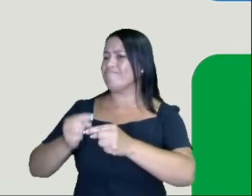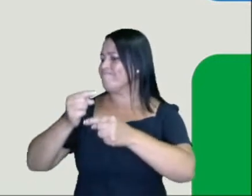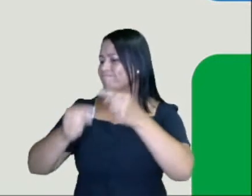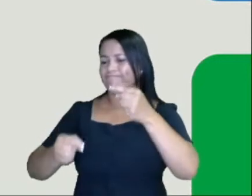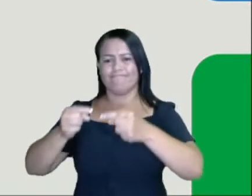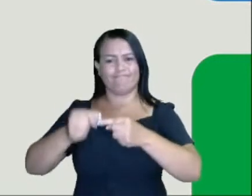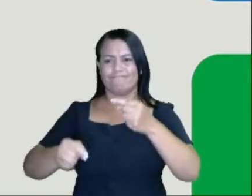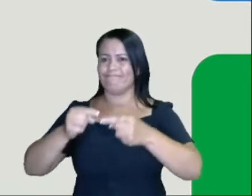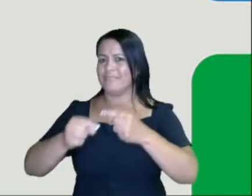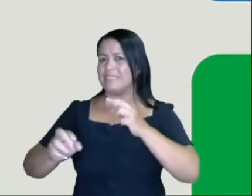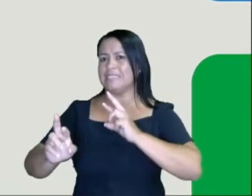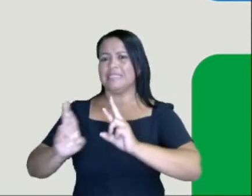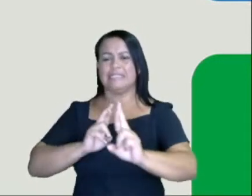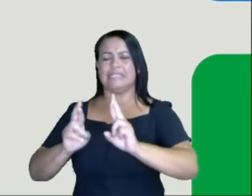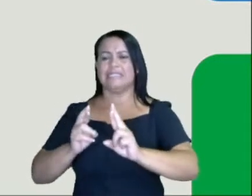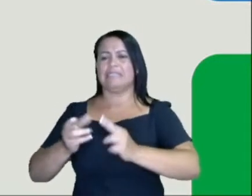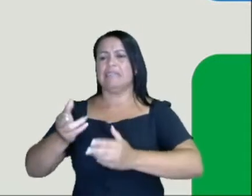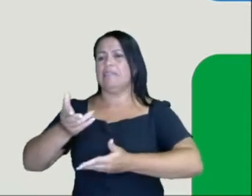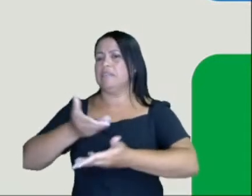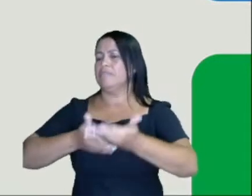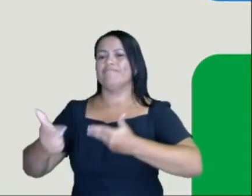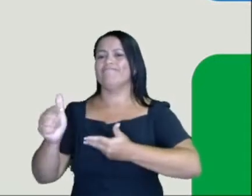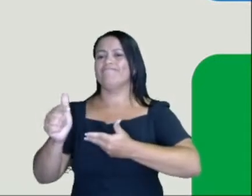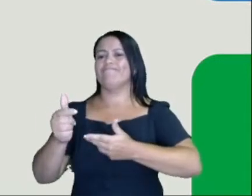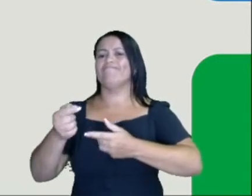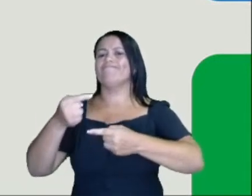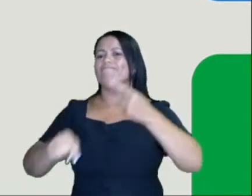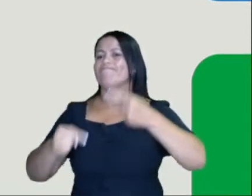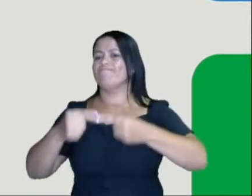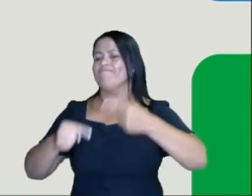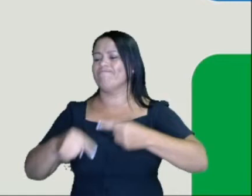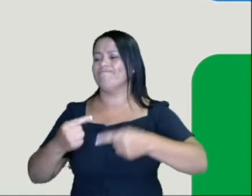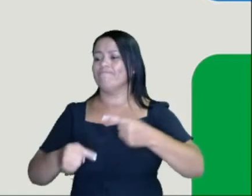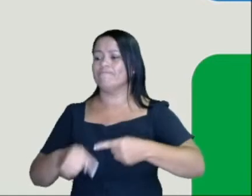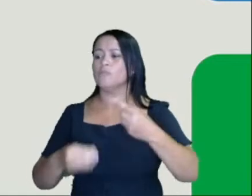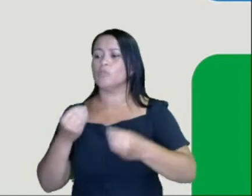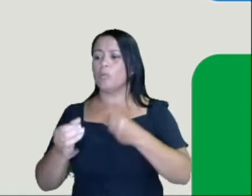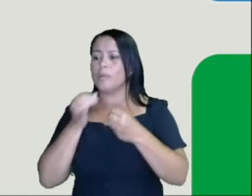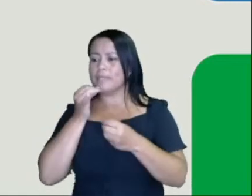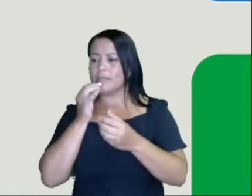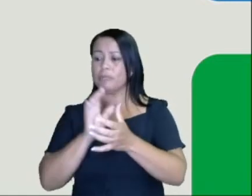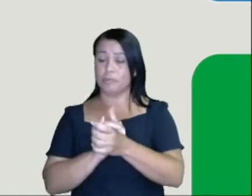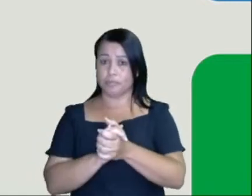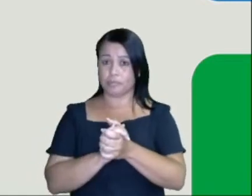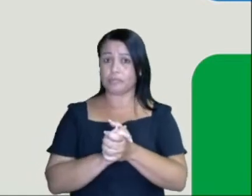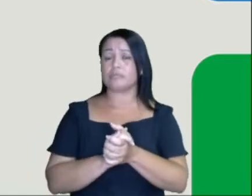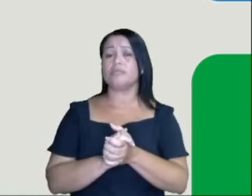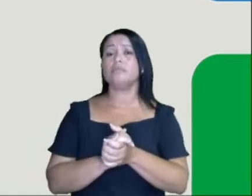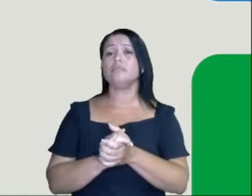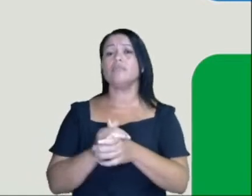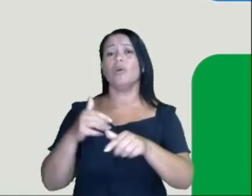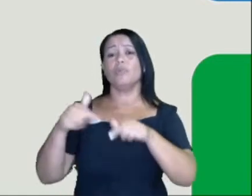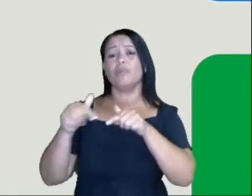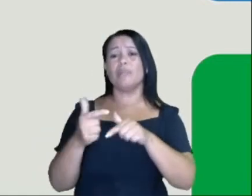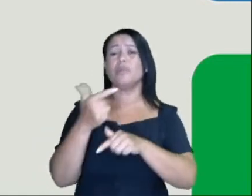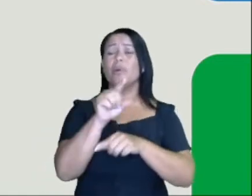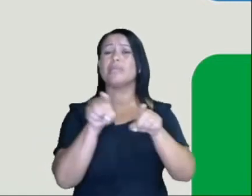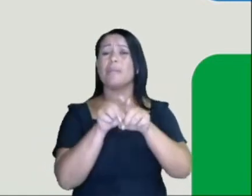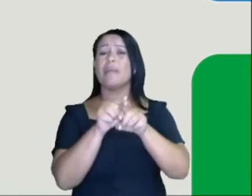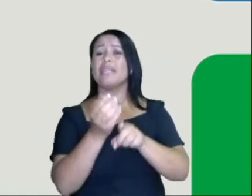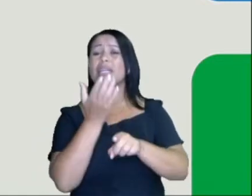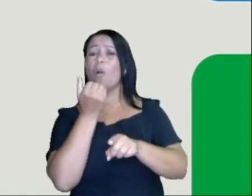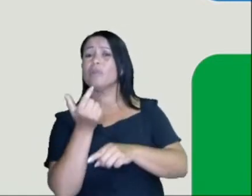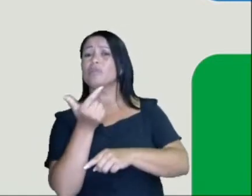uma espécie captura e faz uso do trabalho da outra, das atividades e até dos alimentos da